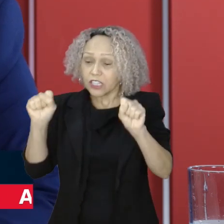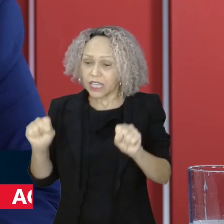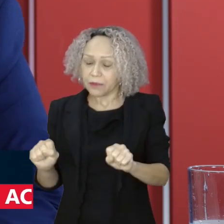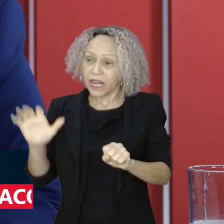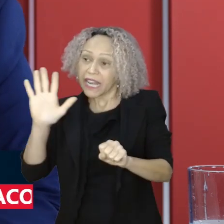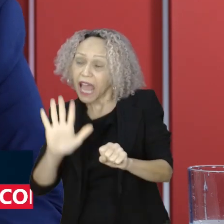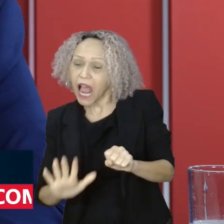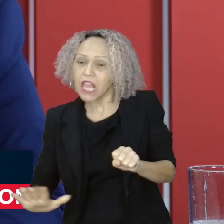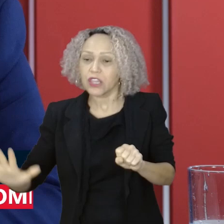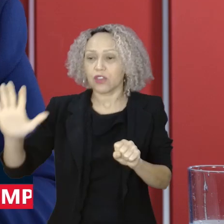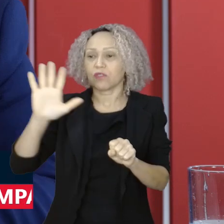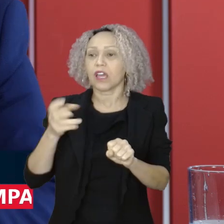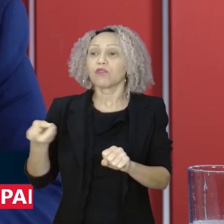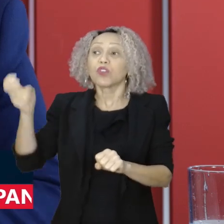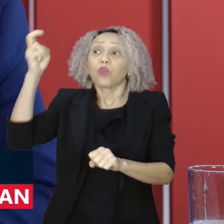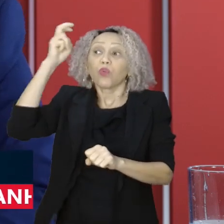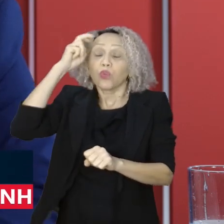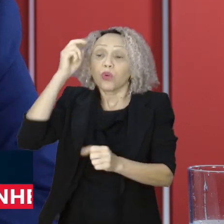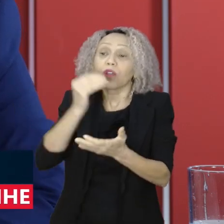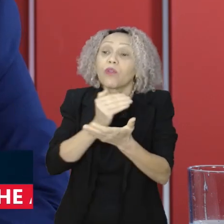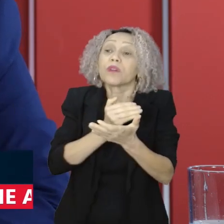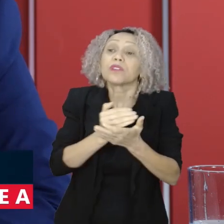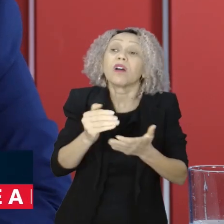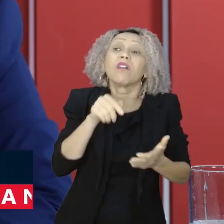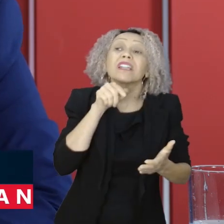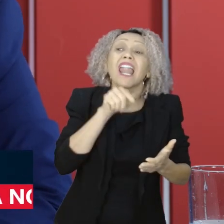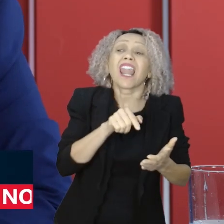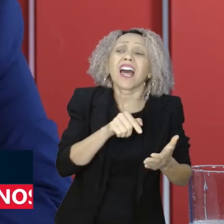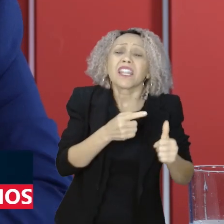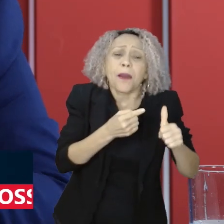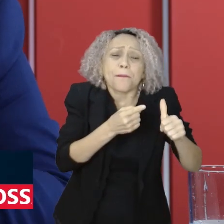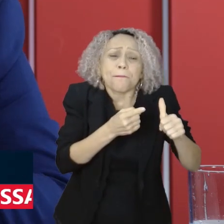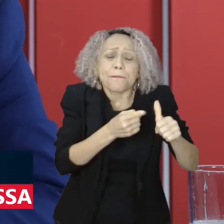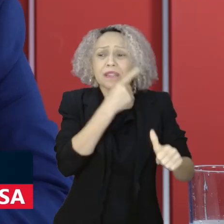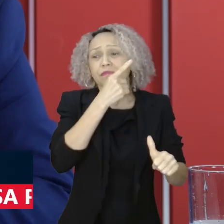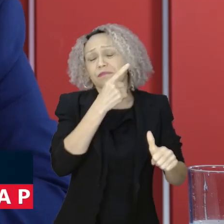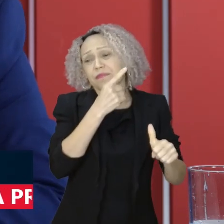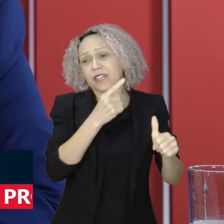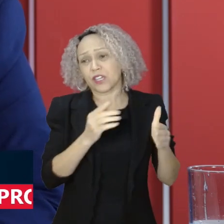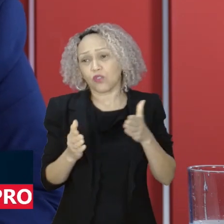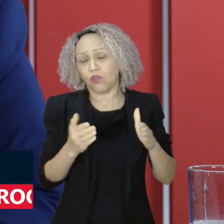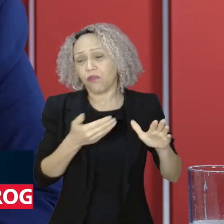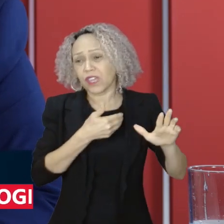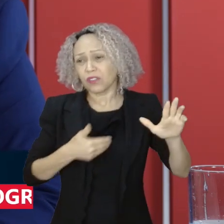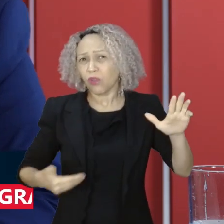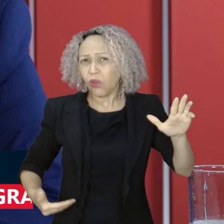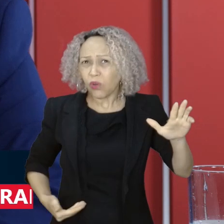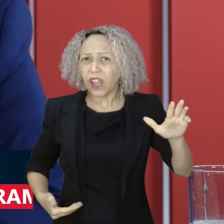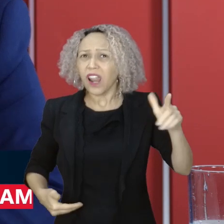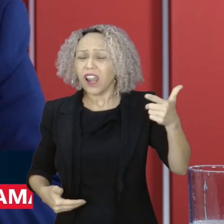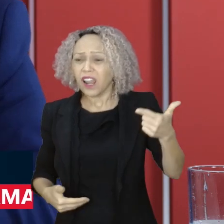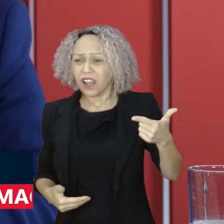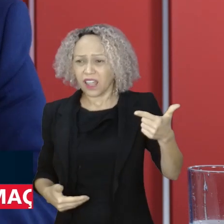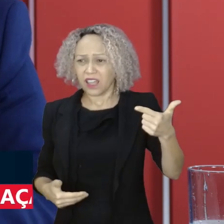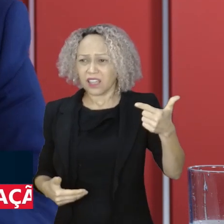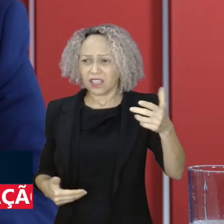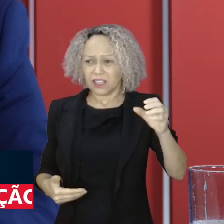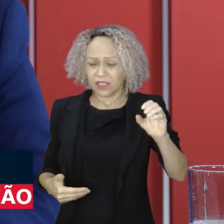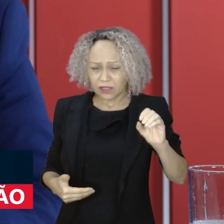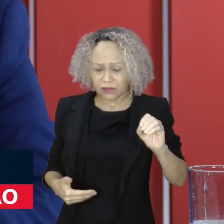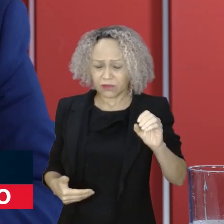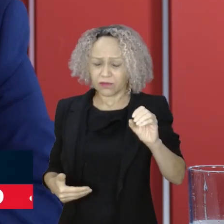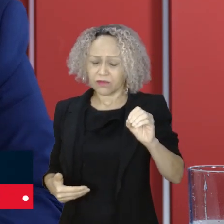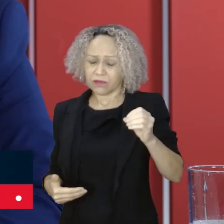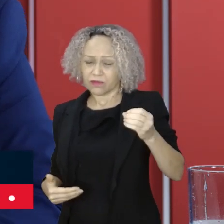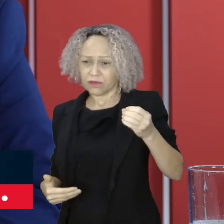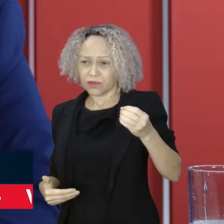ser implementado na primeira gestão do presidente Lula, entrou na Constituição em 2013, nós queremos regulamentar